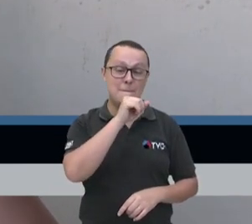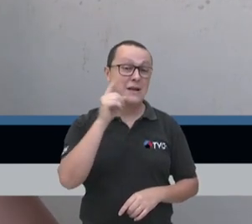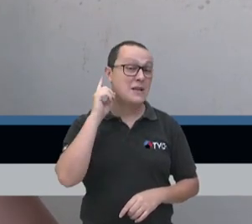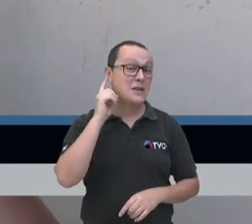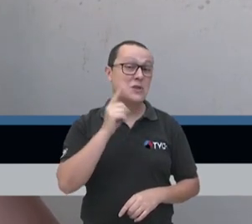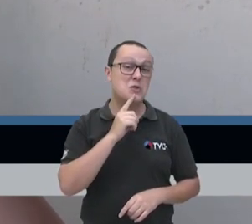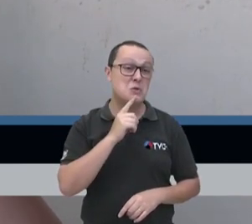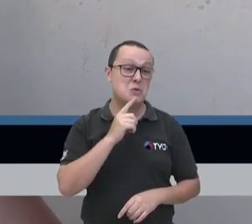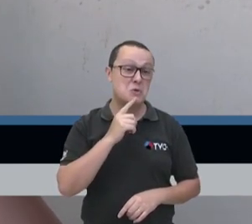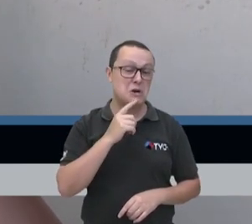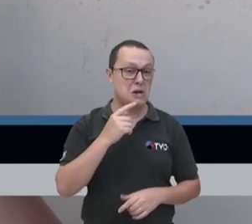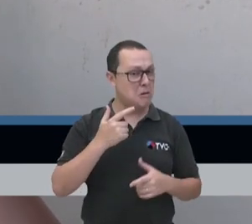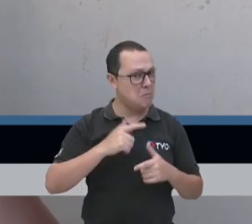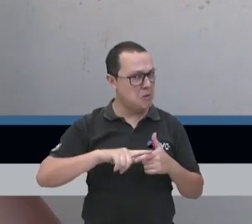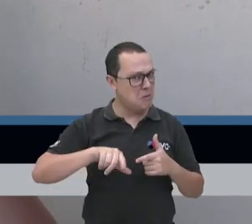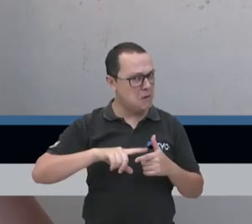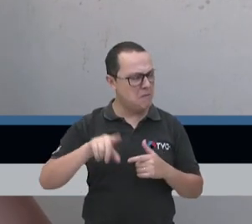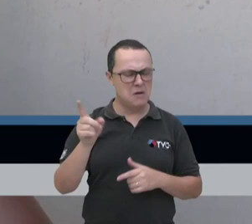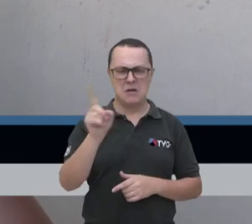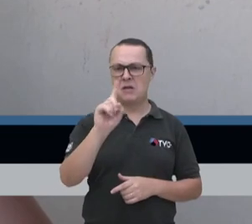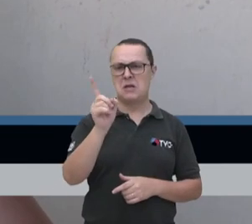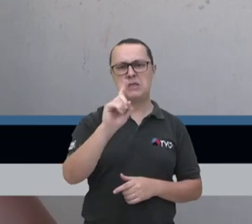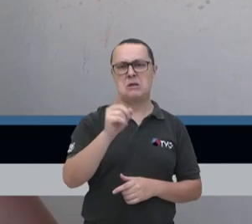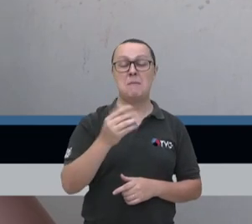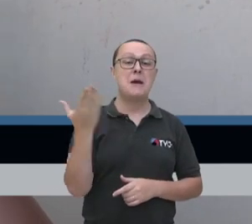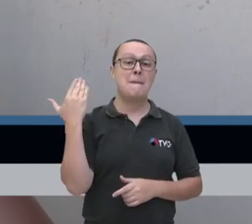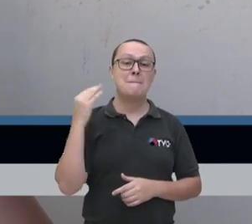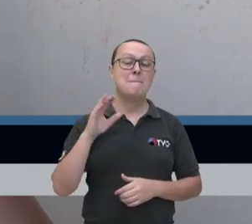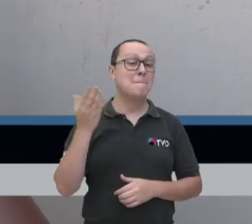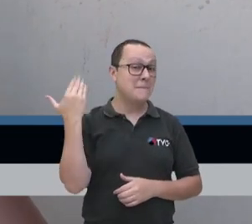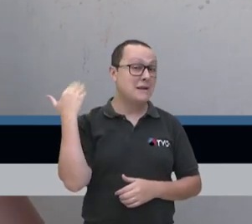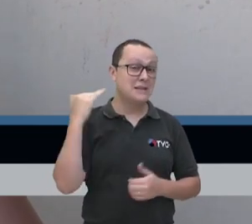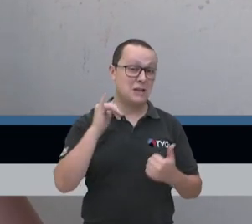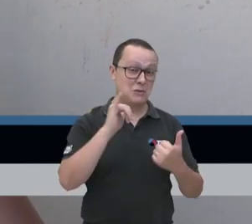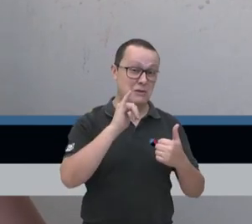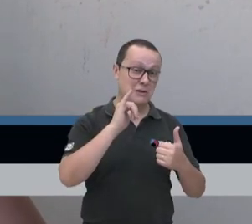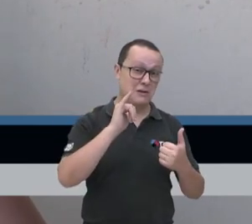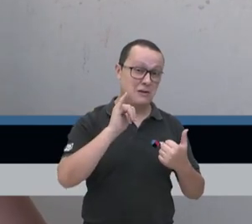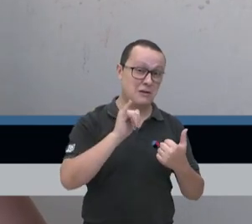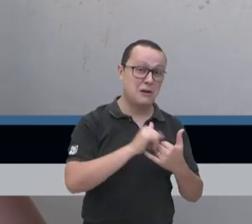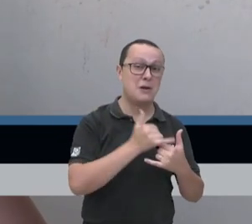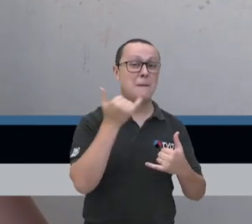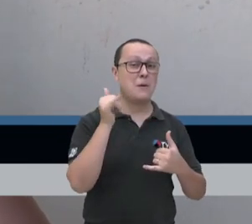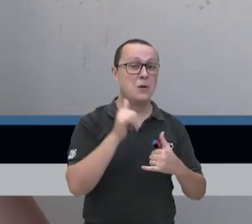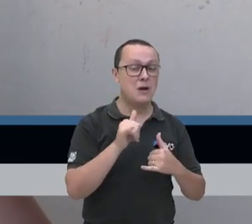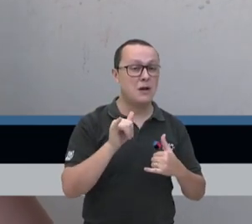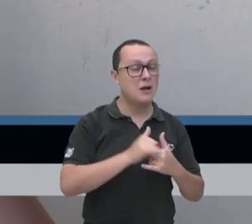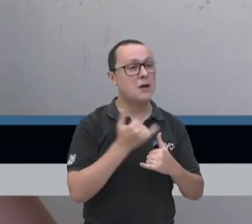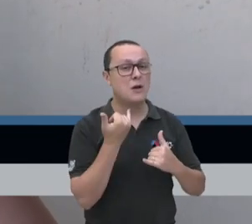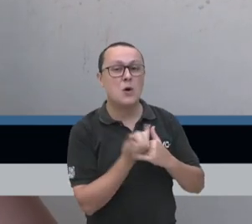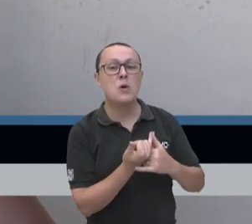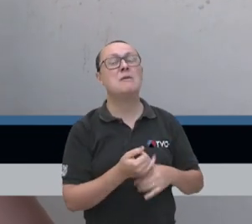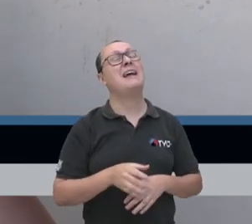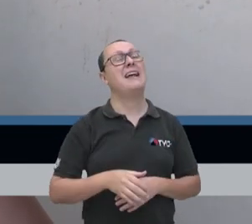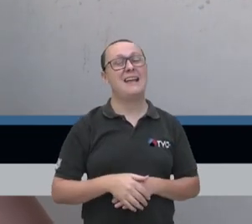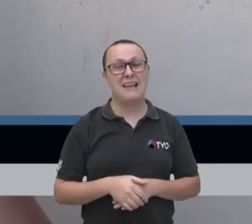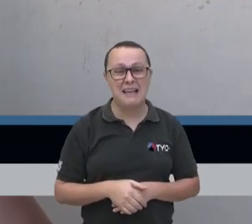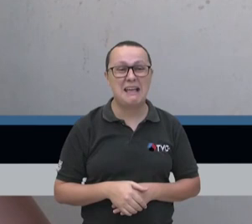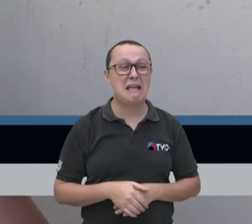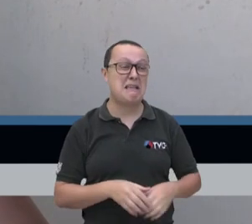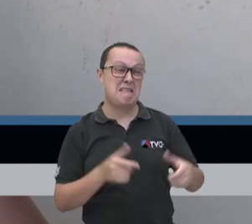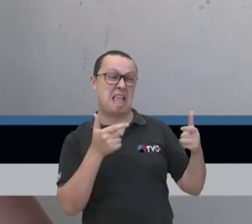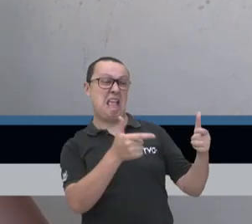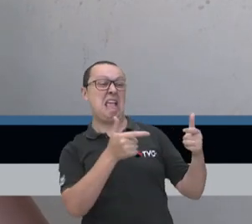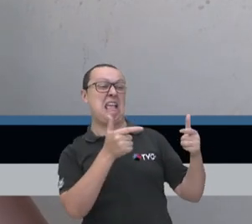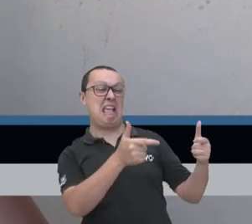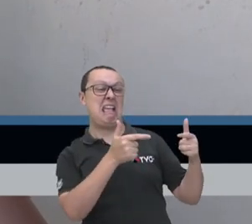Mas para a sociedade, antigamente sim, sofria bullying na escola. As pessoas falavam, a